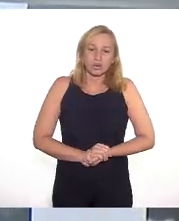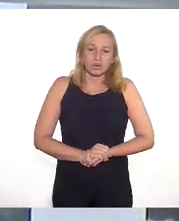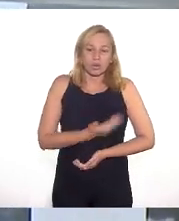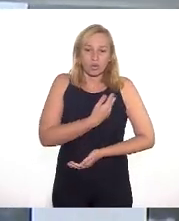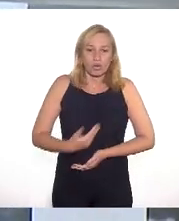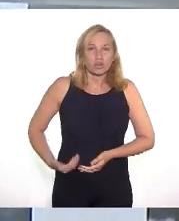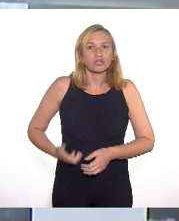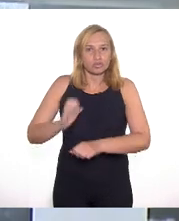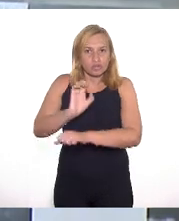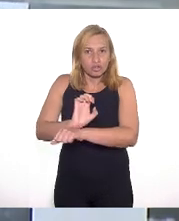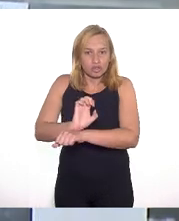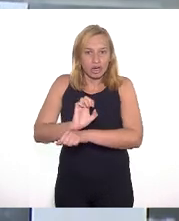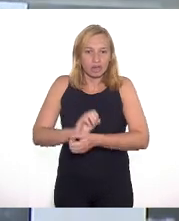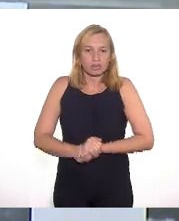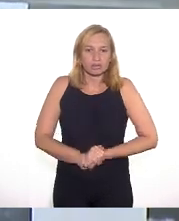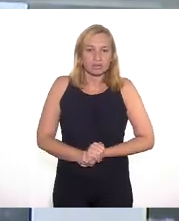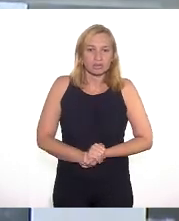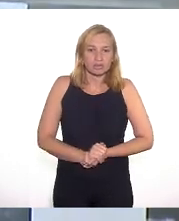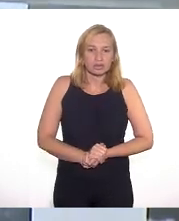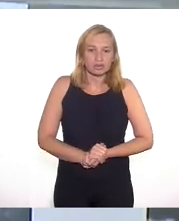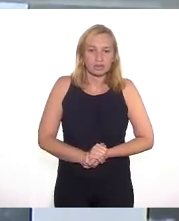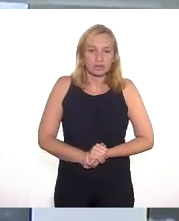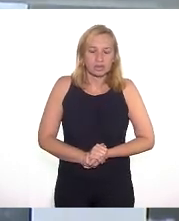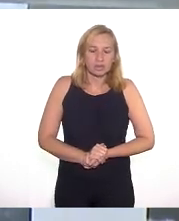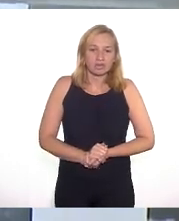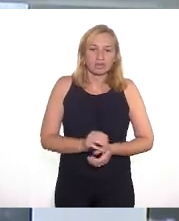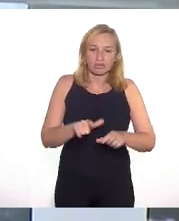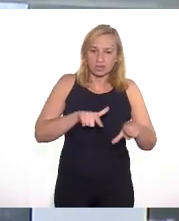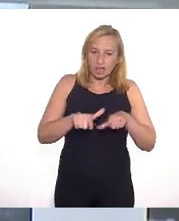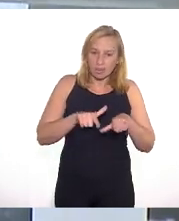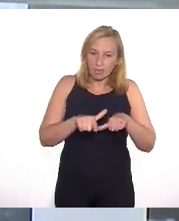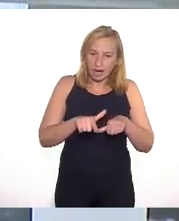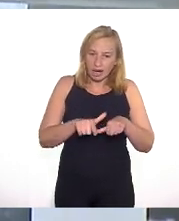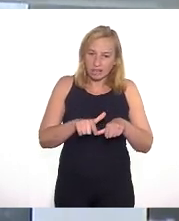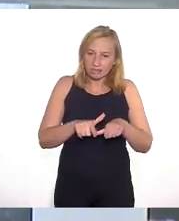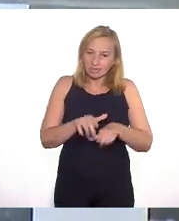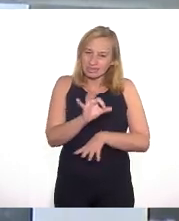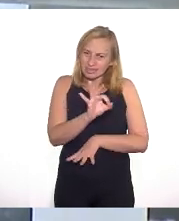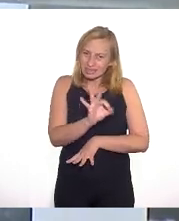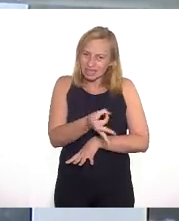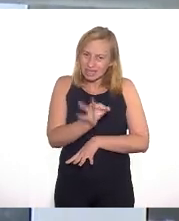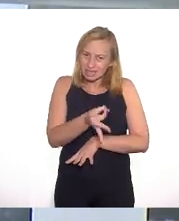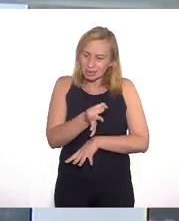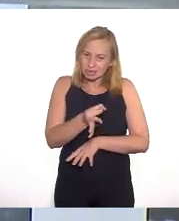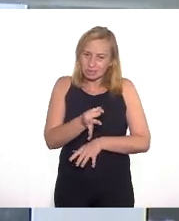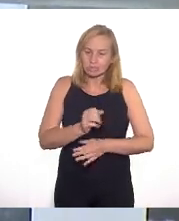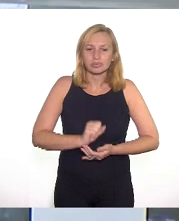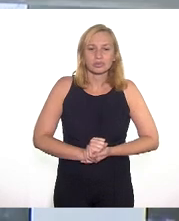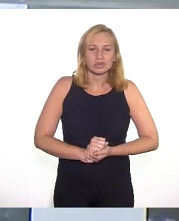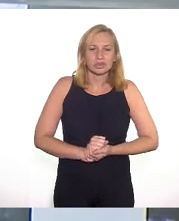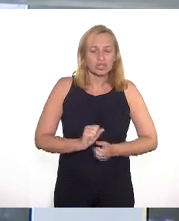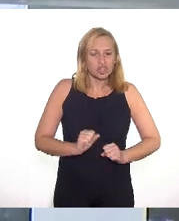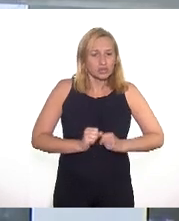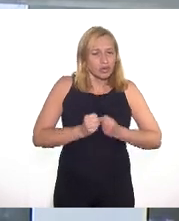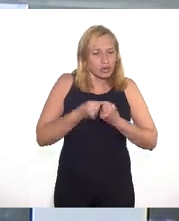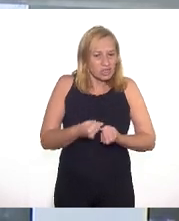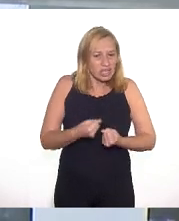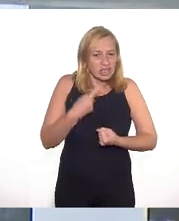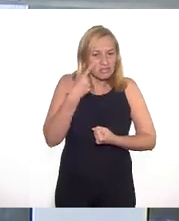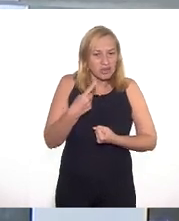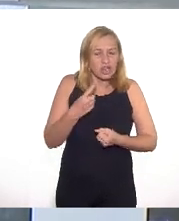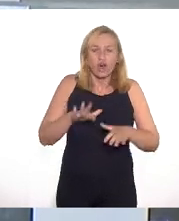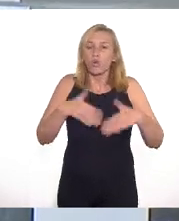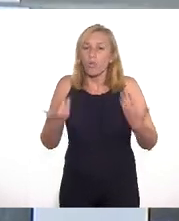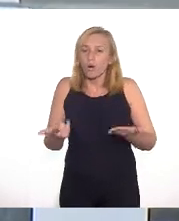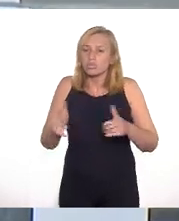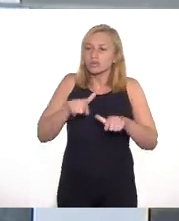do Estado tem feito o seu trabalho de maneira ímpar. A gente tem que entender qual é o papel